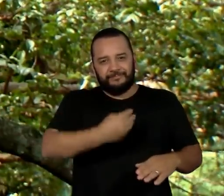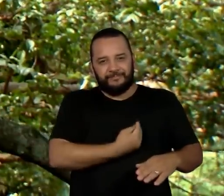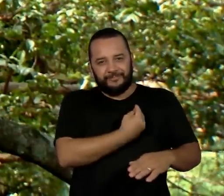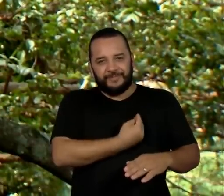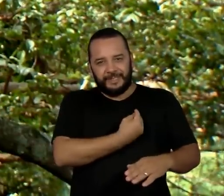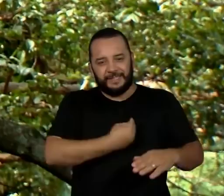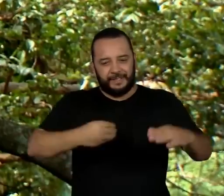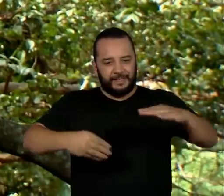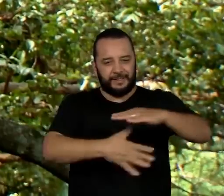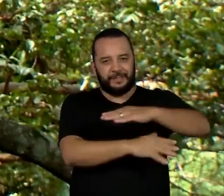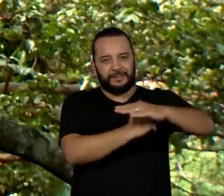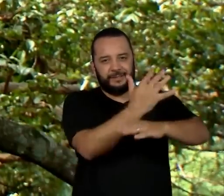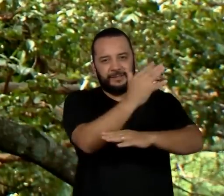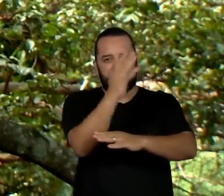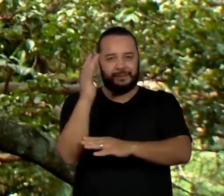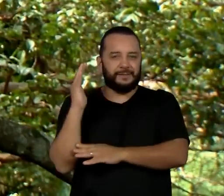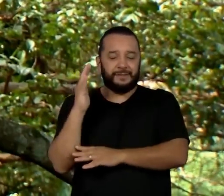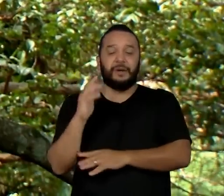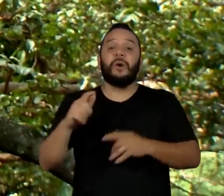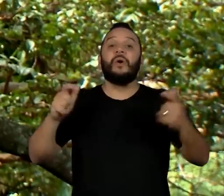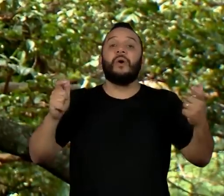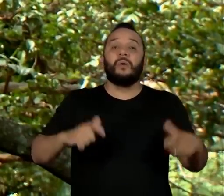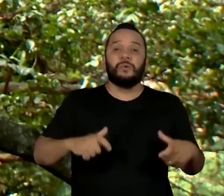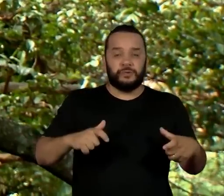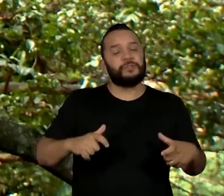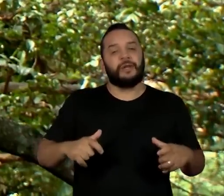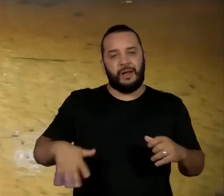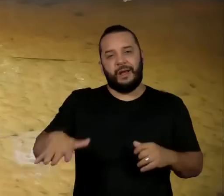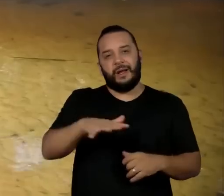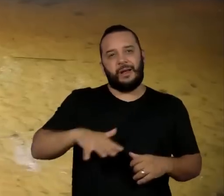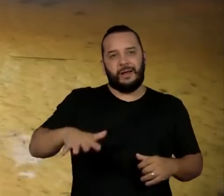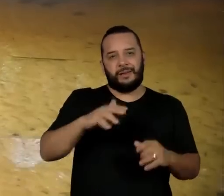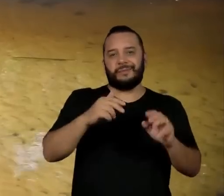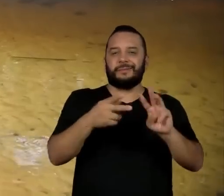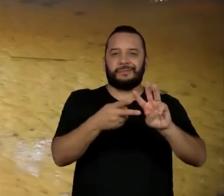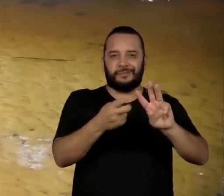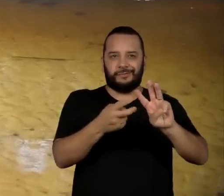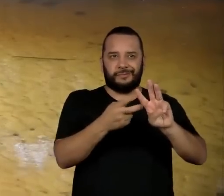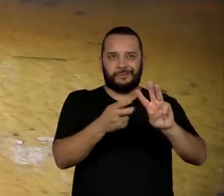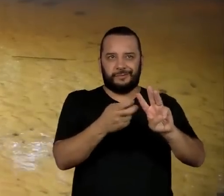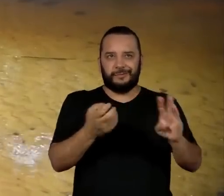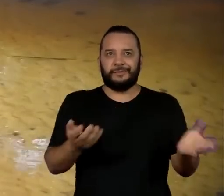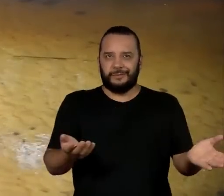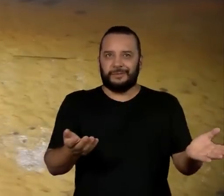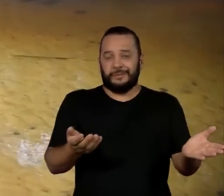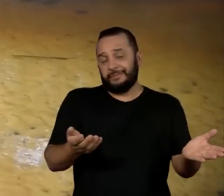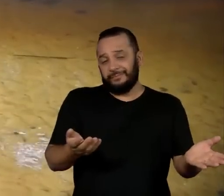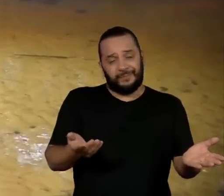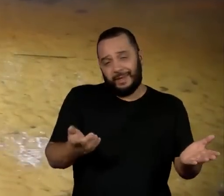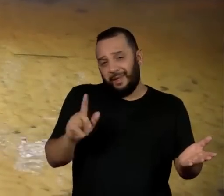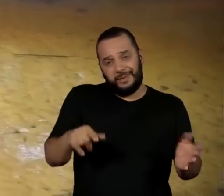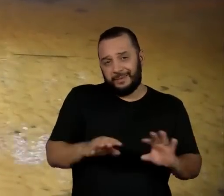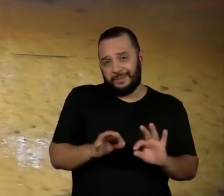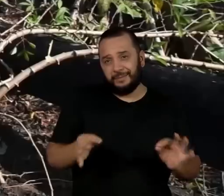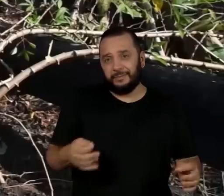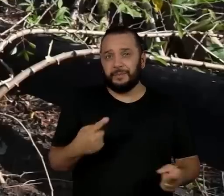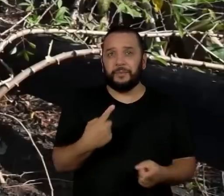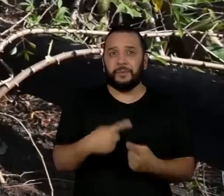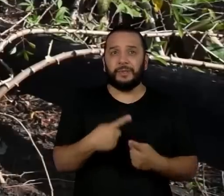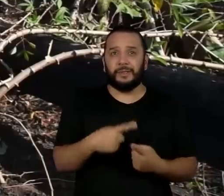O registro dos povos indígenas que preservam as florestas integra o acervo de Adriano Gambarini, um dos